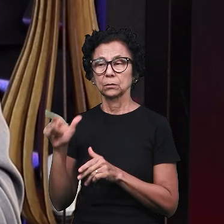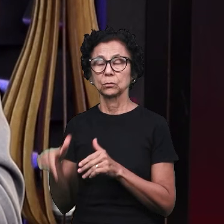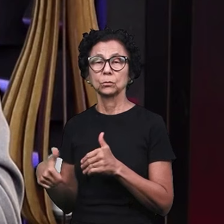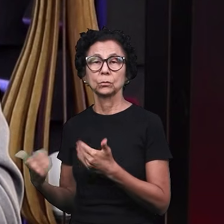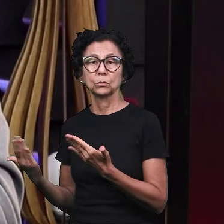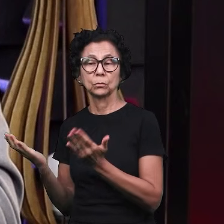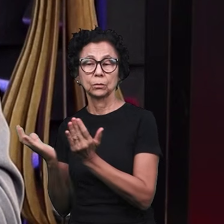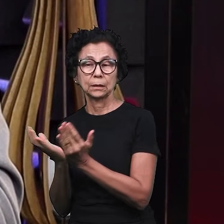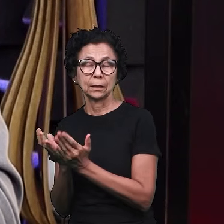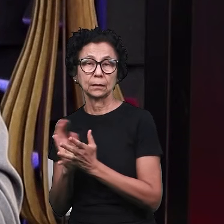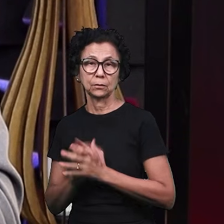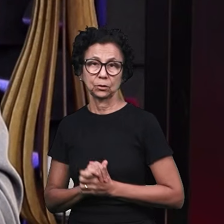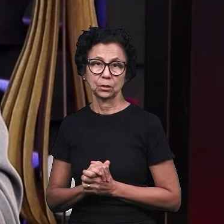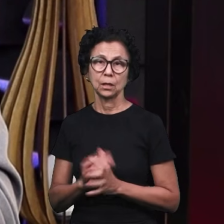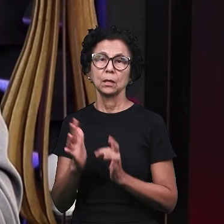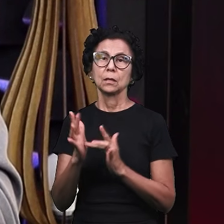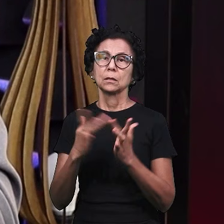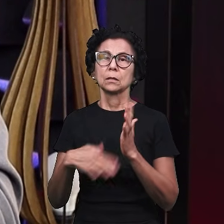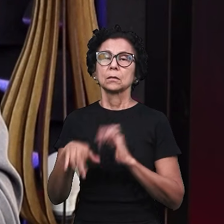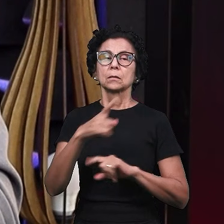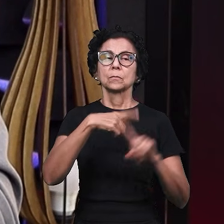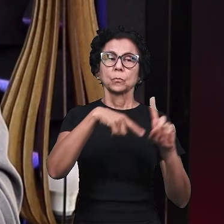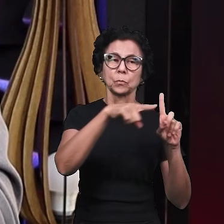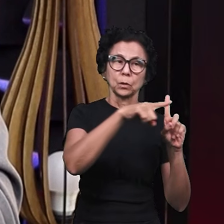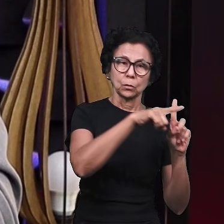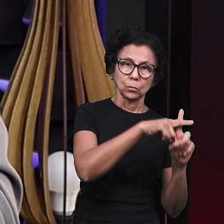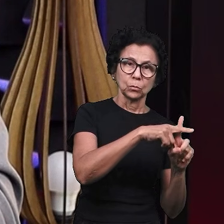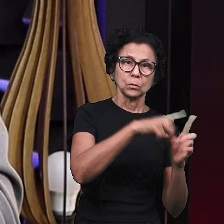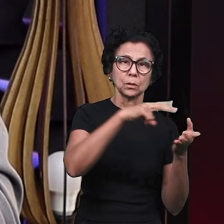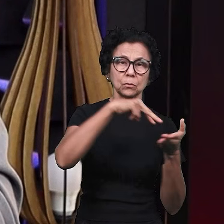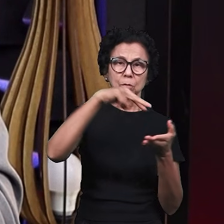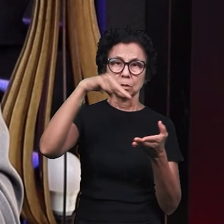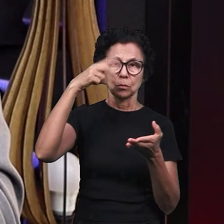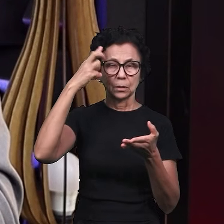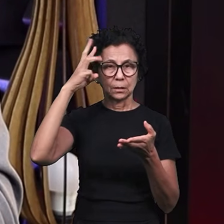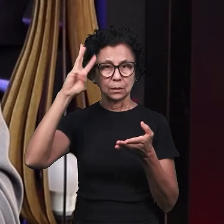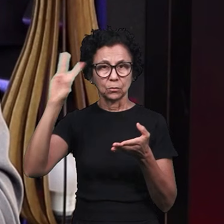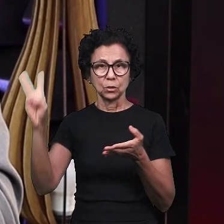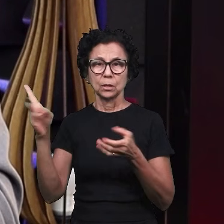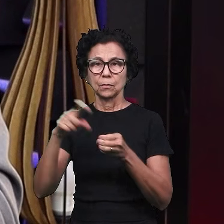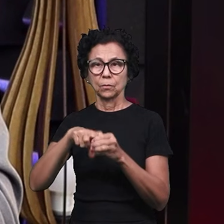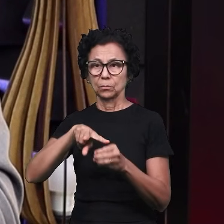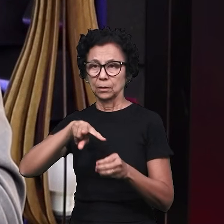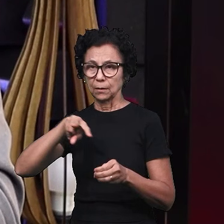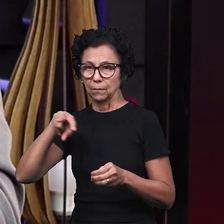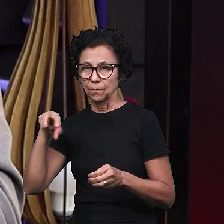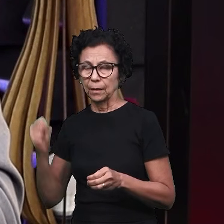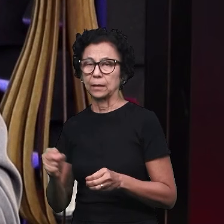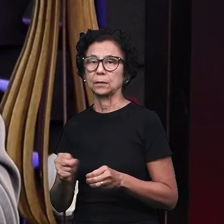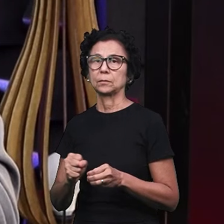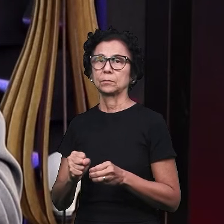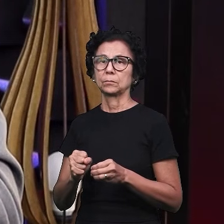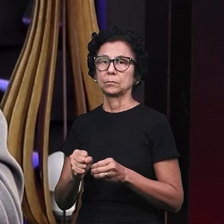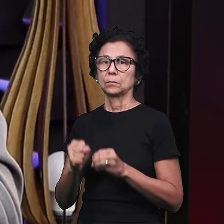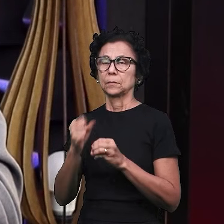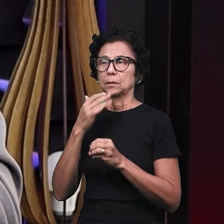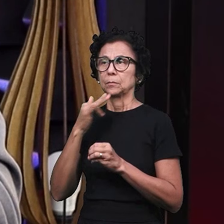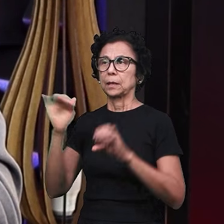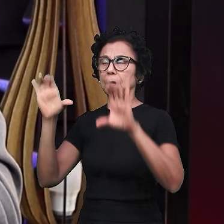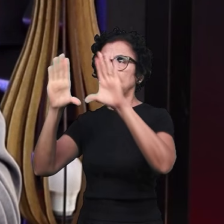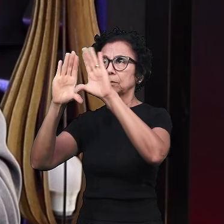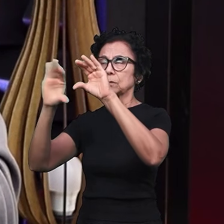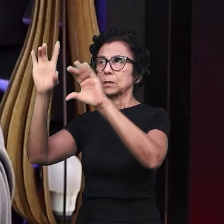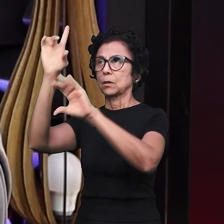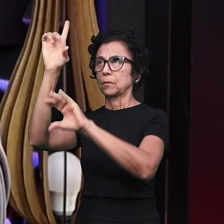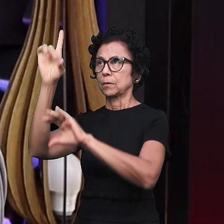né? Jesus, ele morreu na cruz, ele vai voltar e nós vamos ser arrebatados e nós vamos morar na eternidade com o